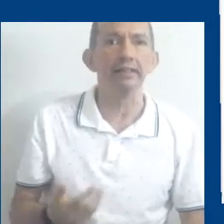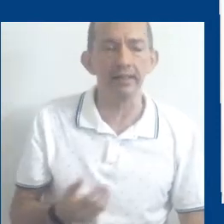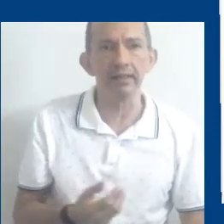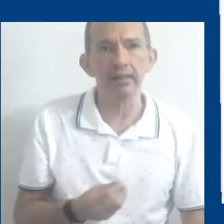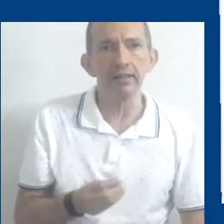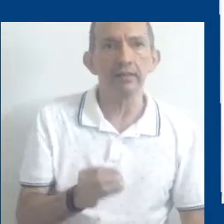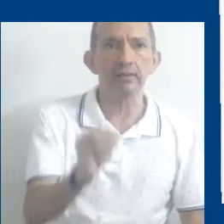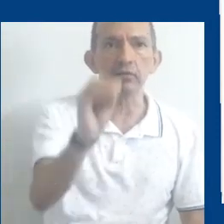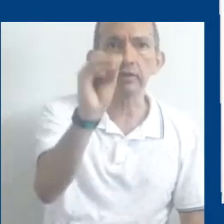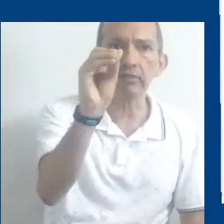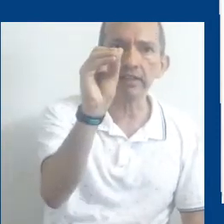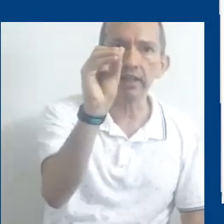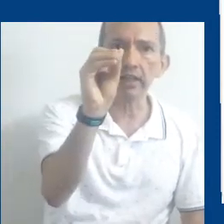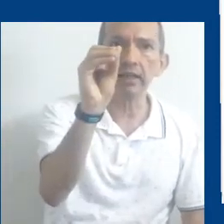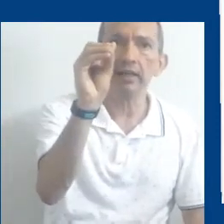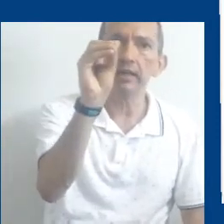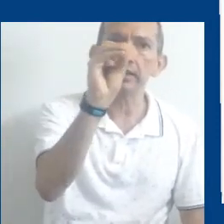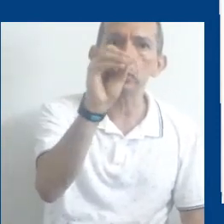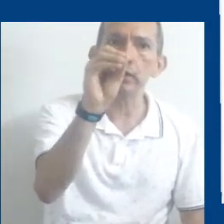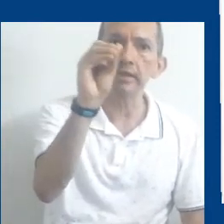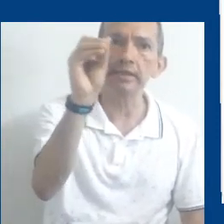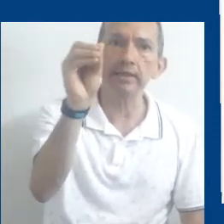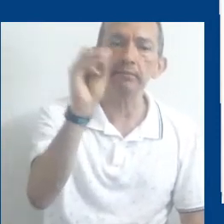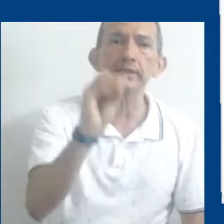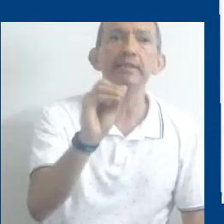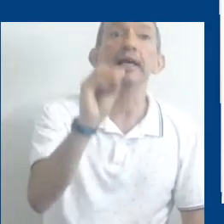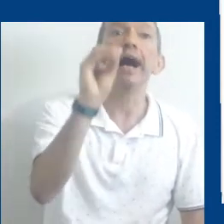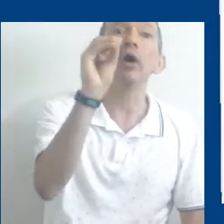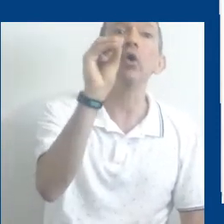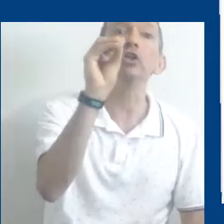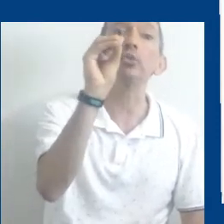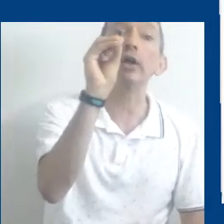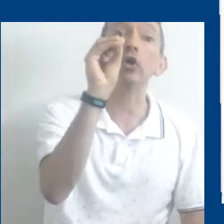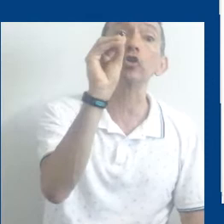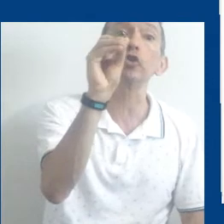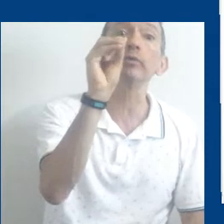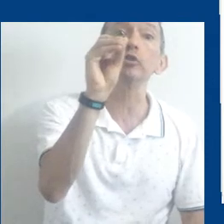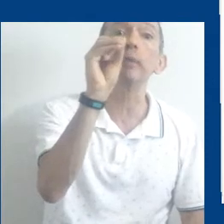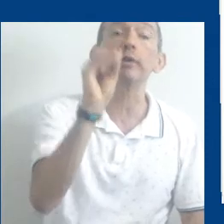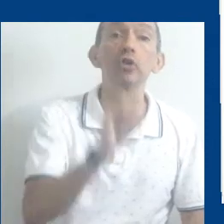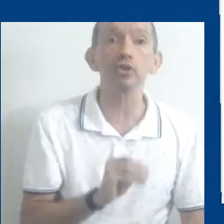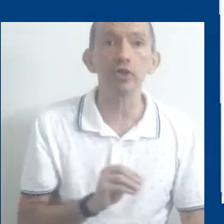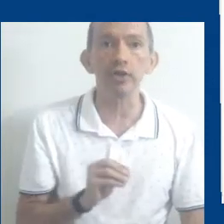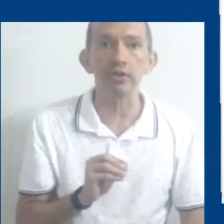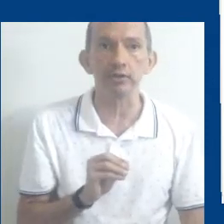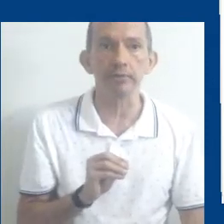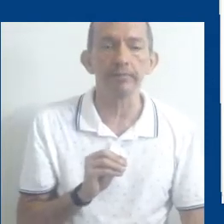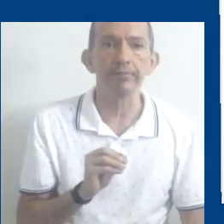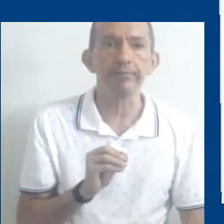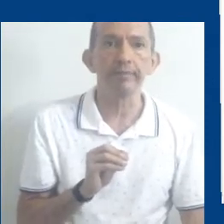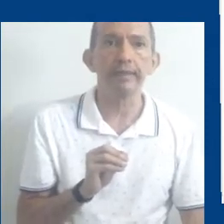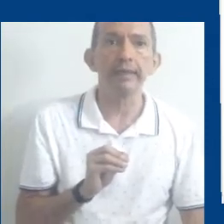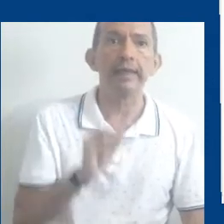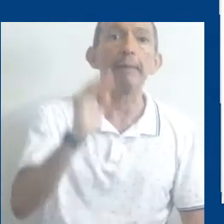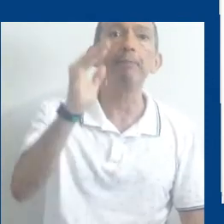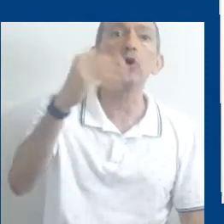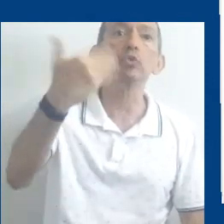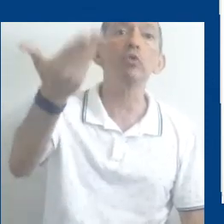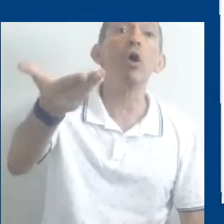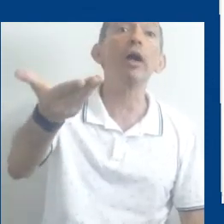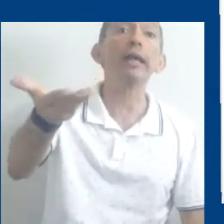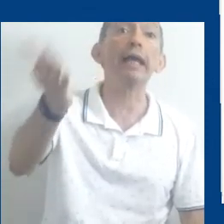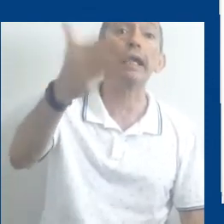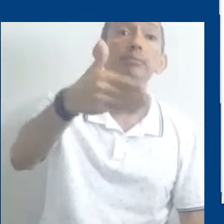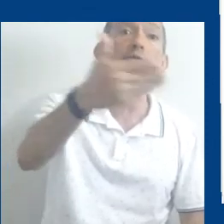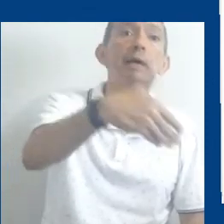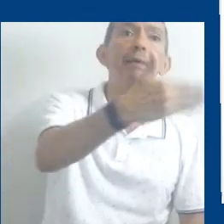hialuronidase, né? Então você vai ter essas duas enzimas aonde? No acrossoma do espermatozoide. Quem produz,